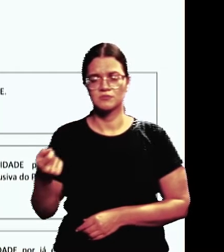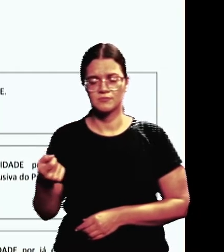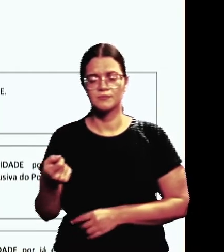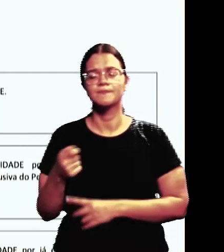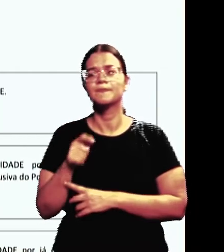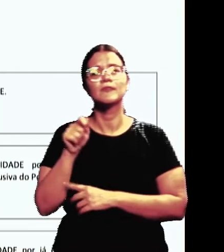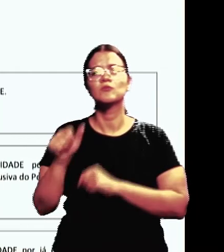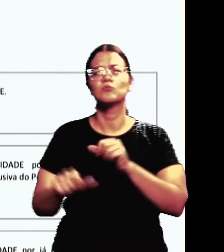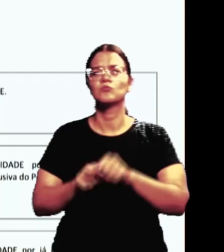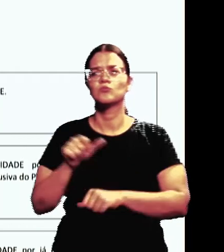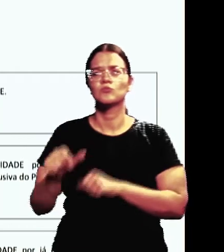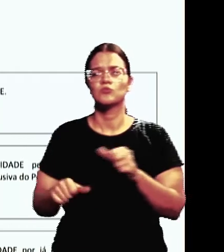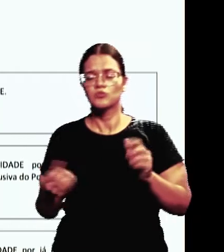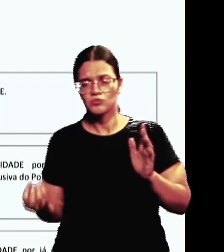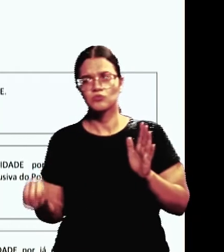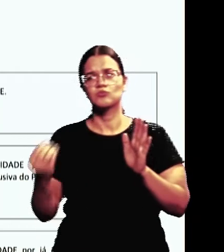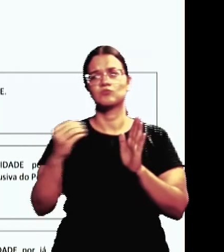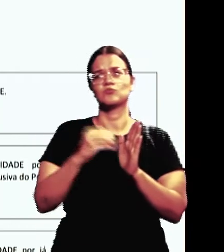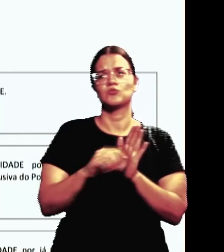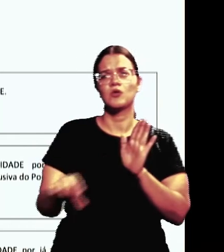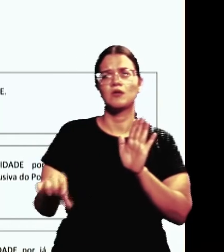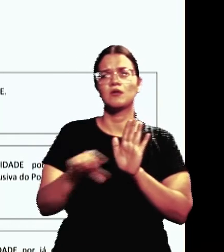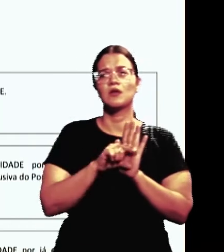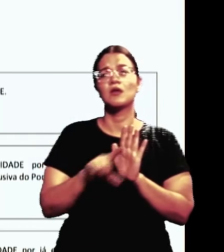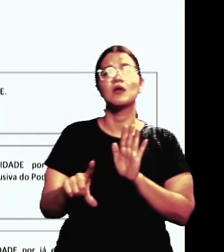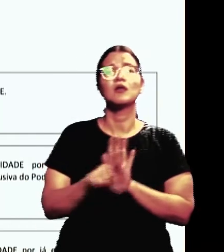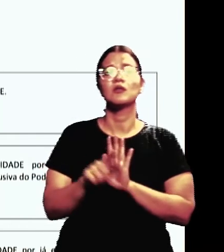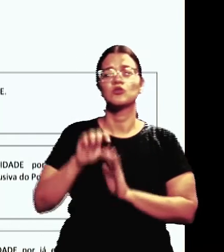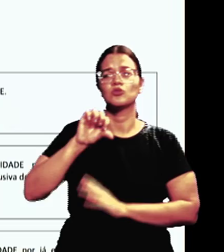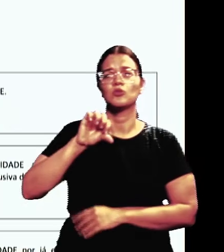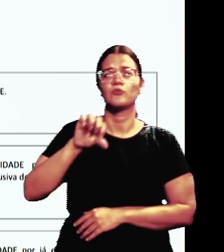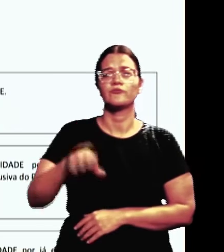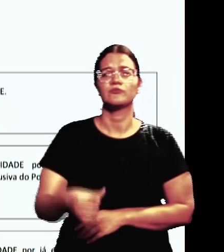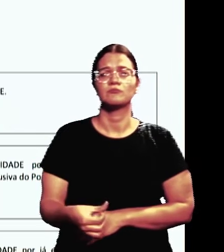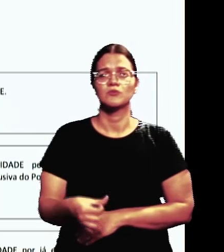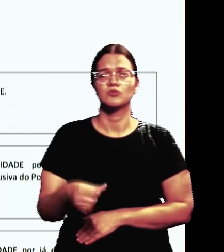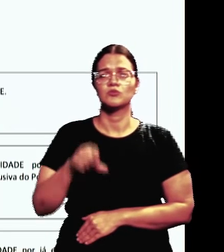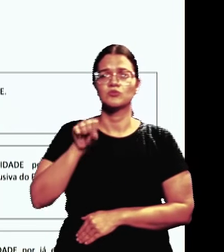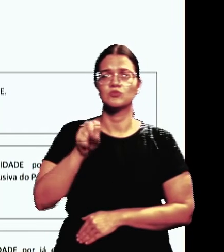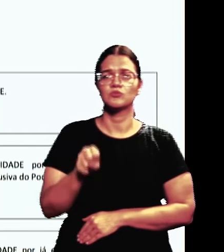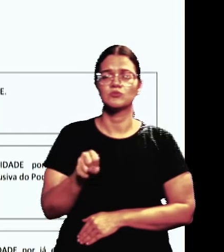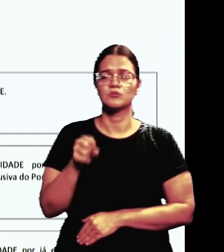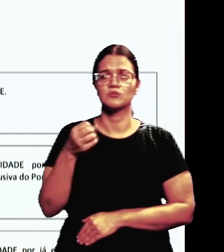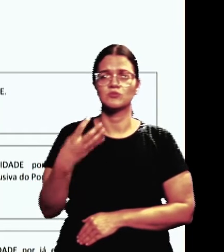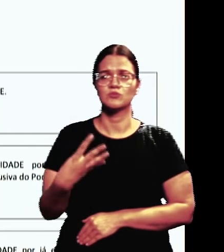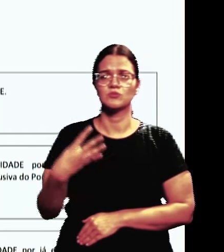82/2020, altera e acresce dispositivos na Lei